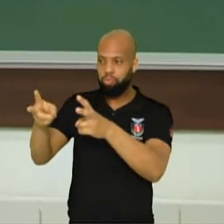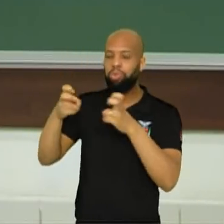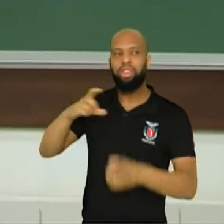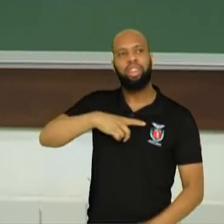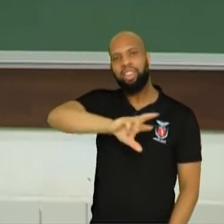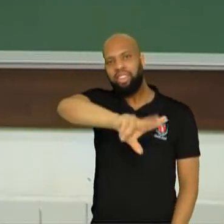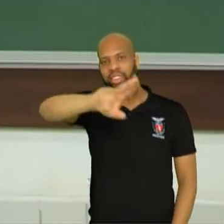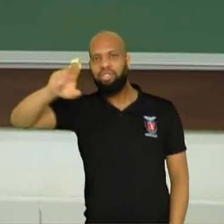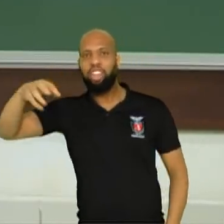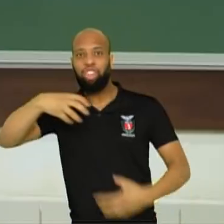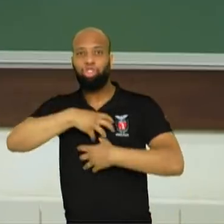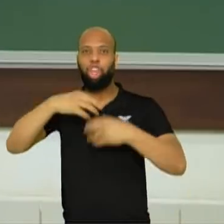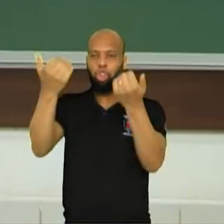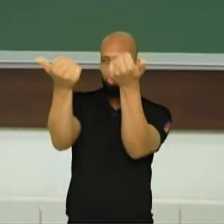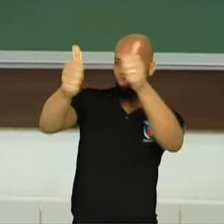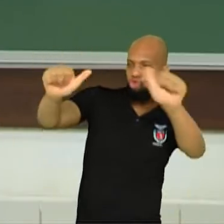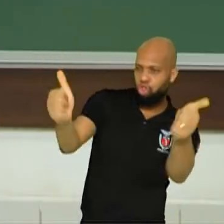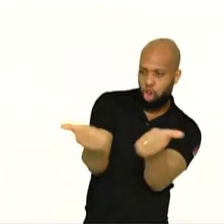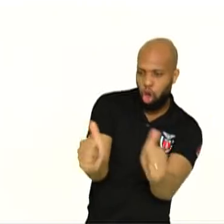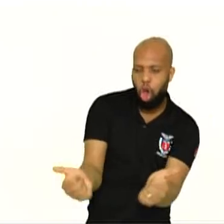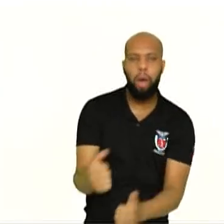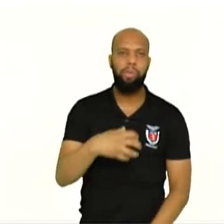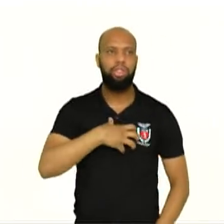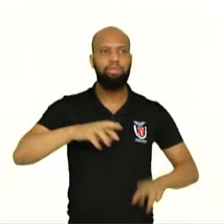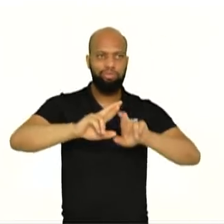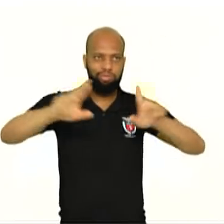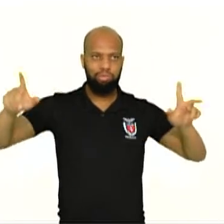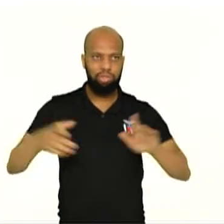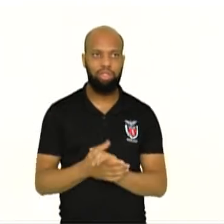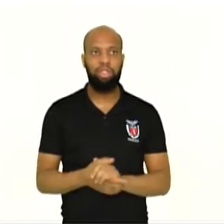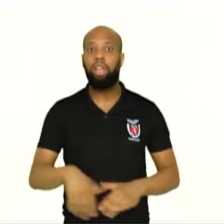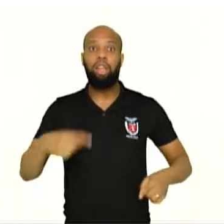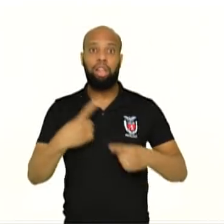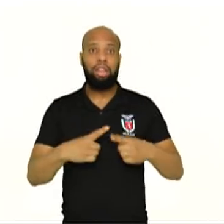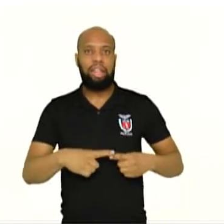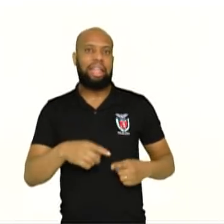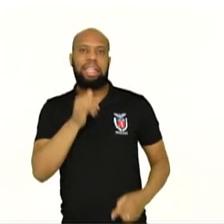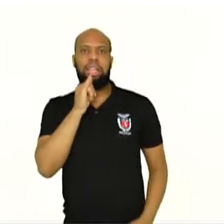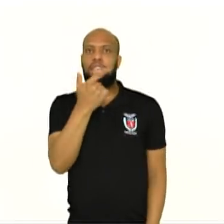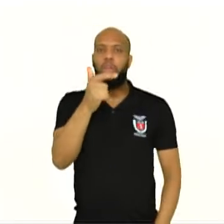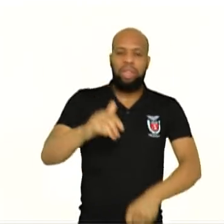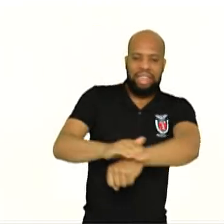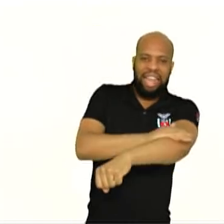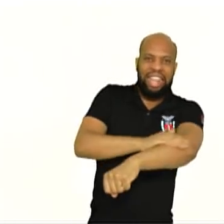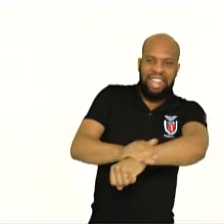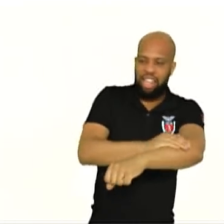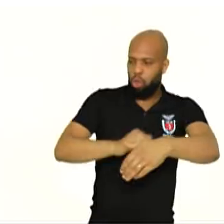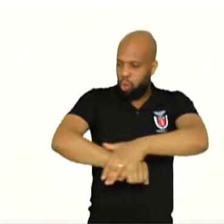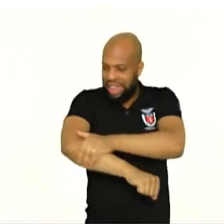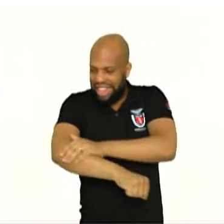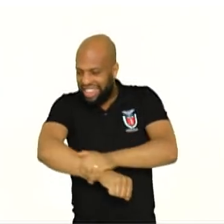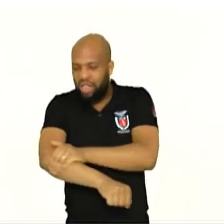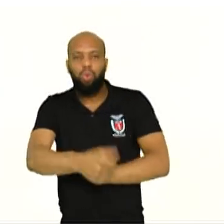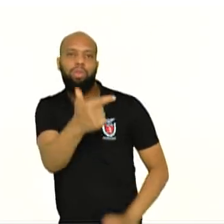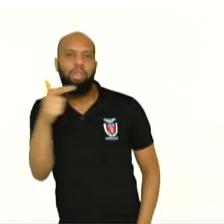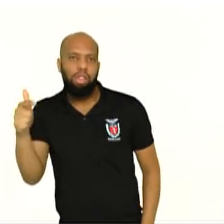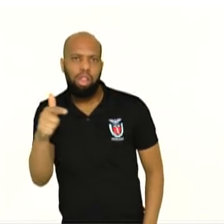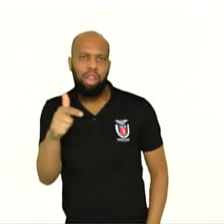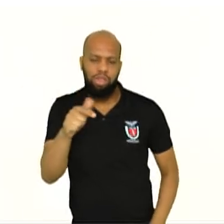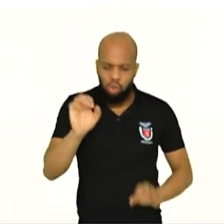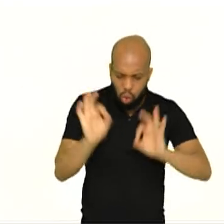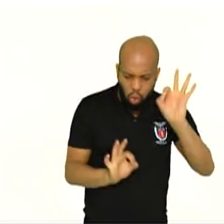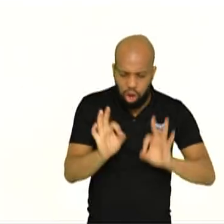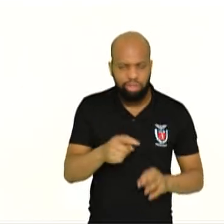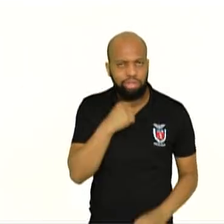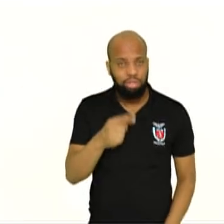vários formatos de esponjas diferentes. Então, não é porque ela não tem tecido que ela não possa se organizar de uma forma específica. A